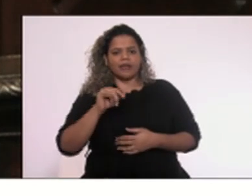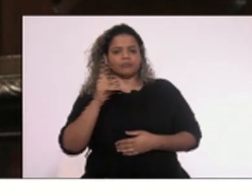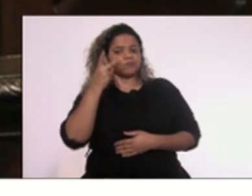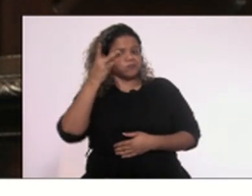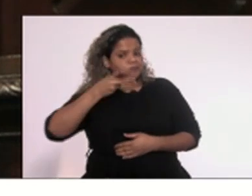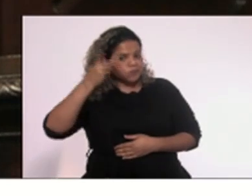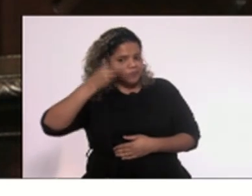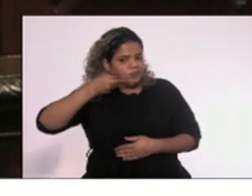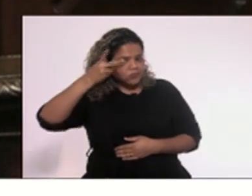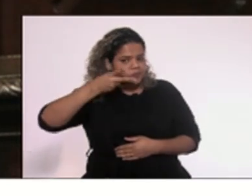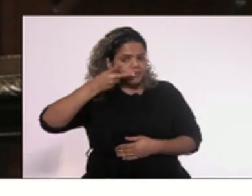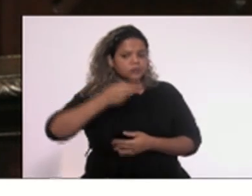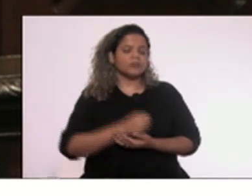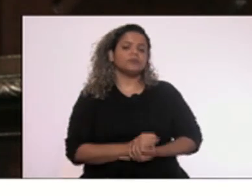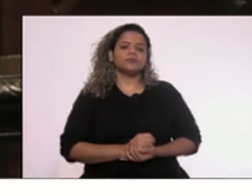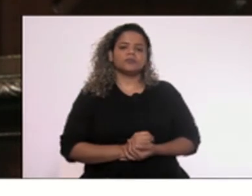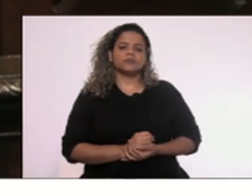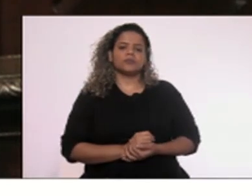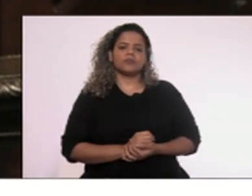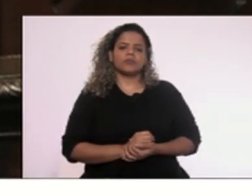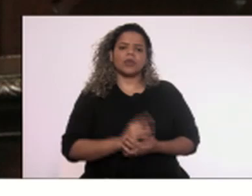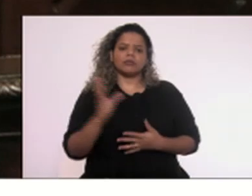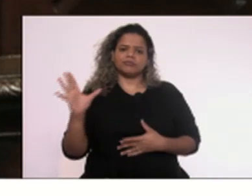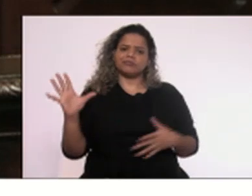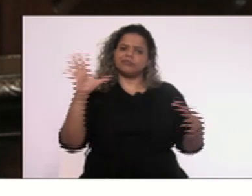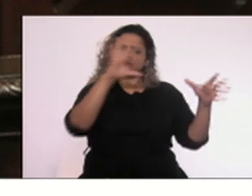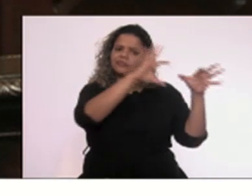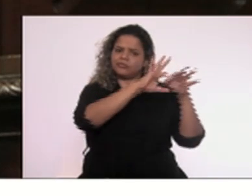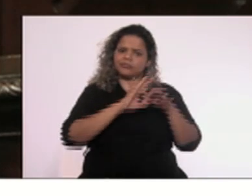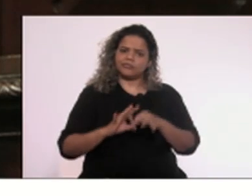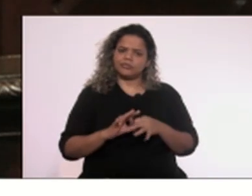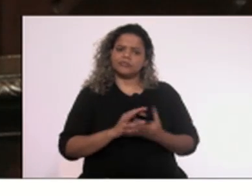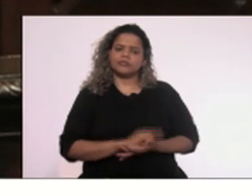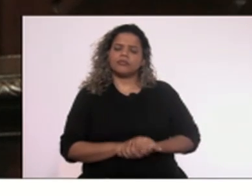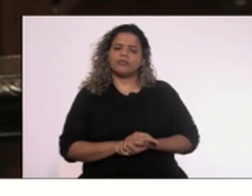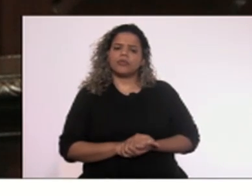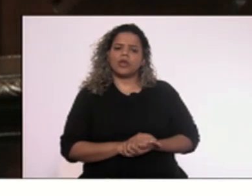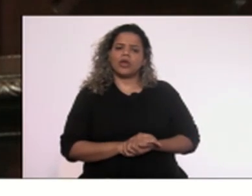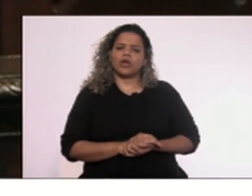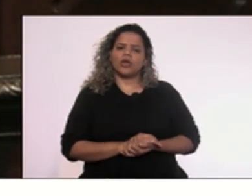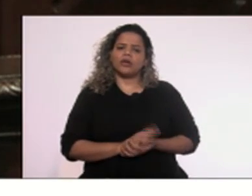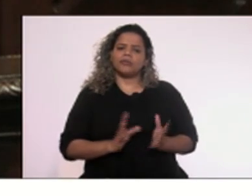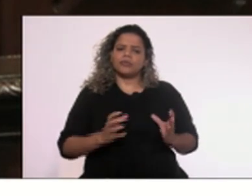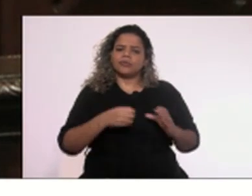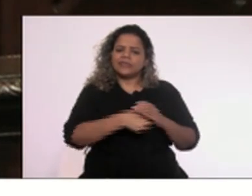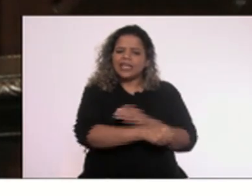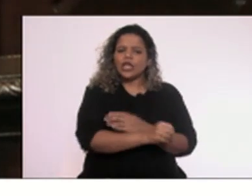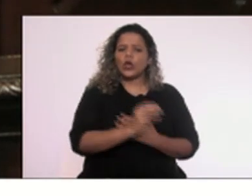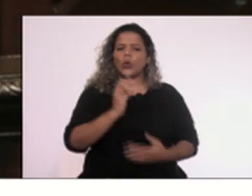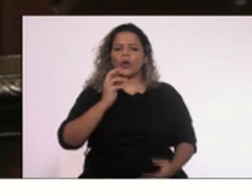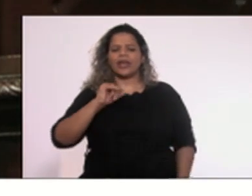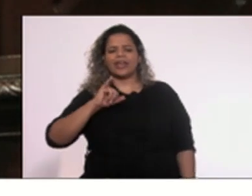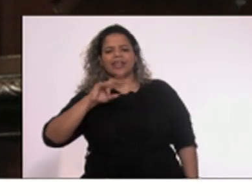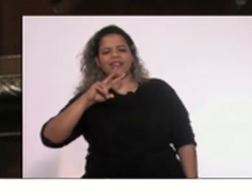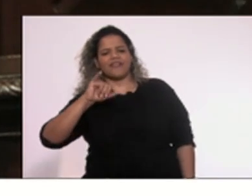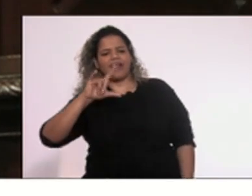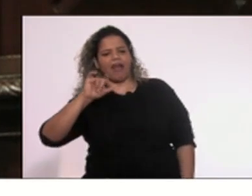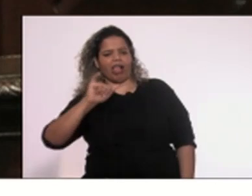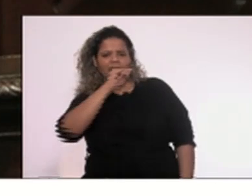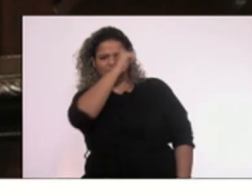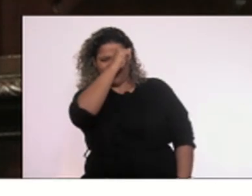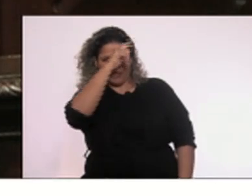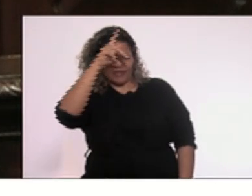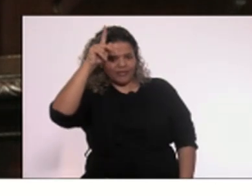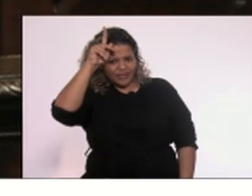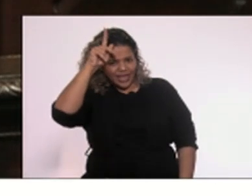vereador que se aninhou no ninho do Crivella, o